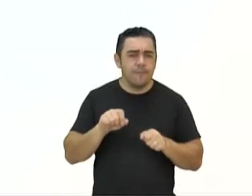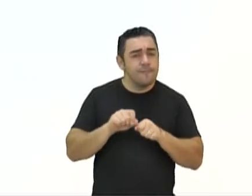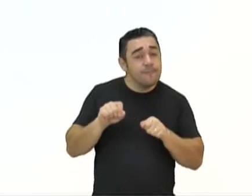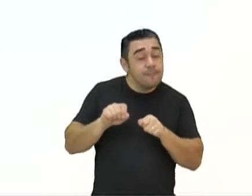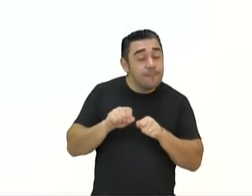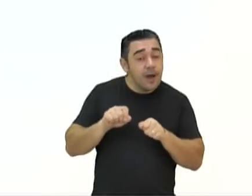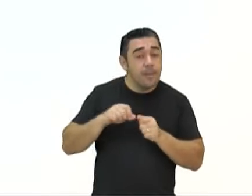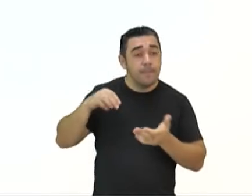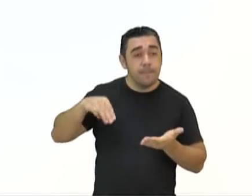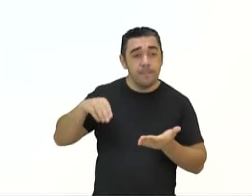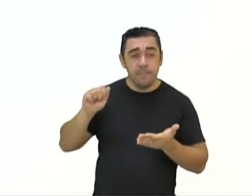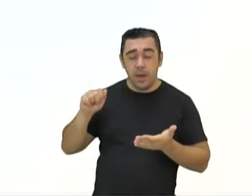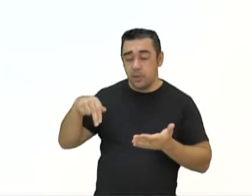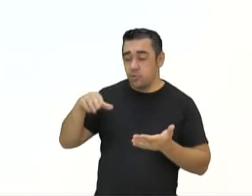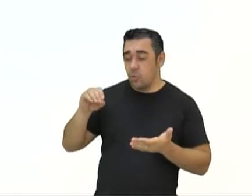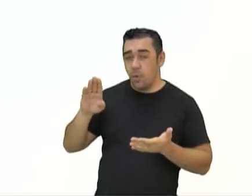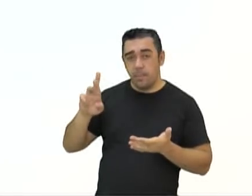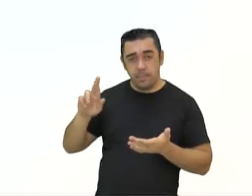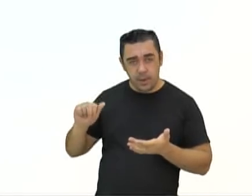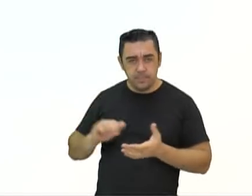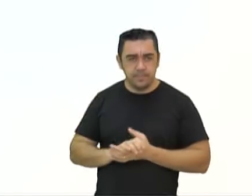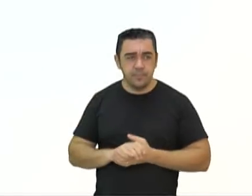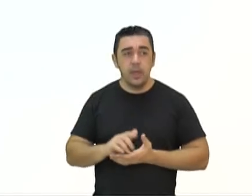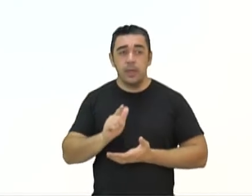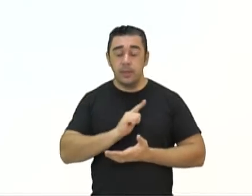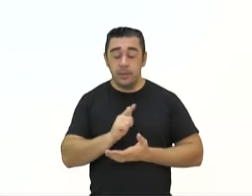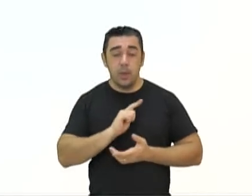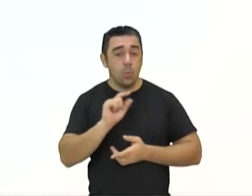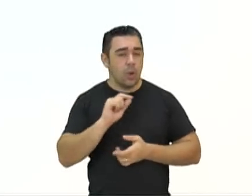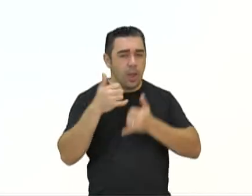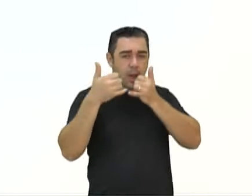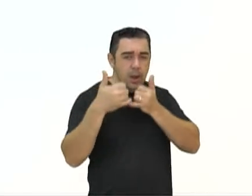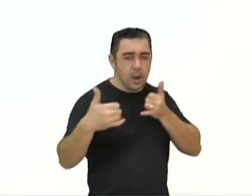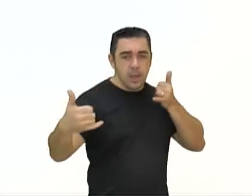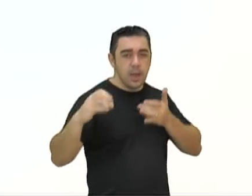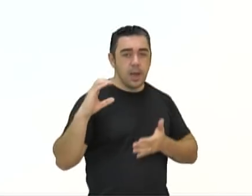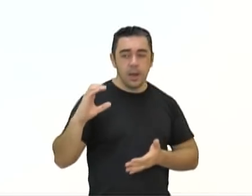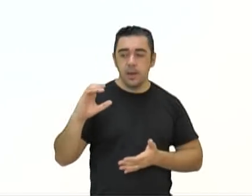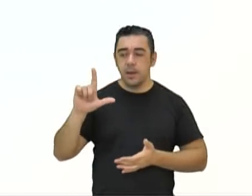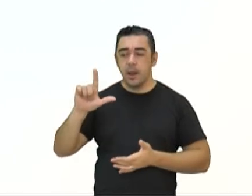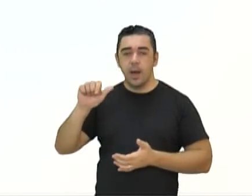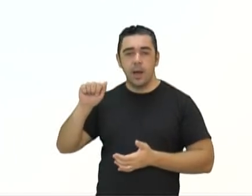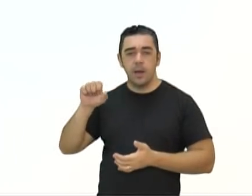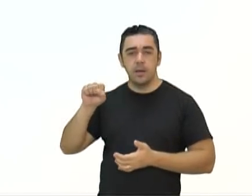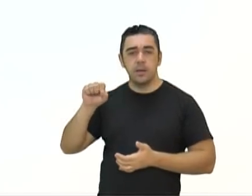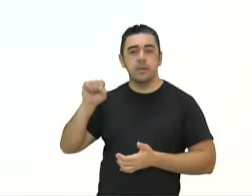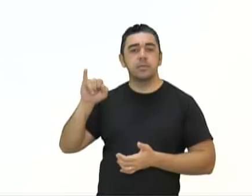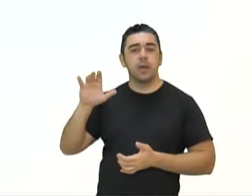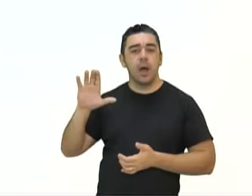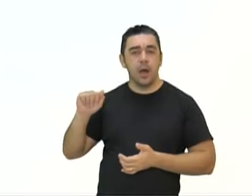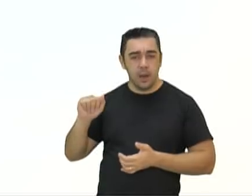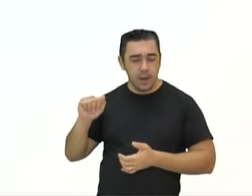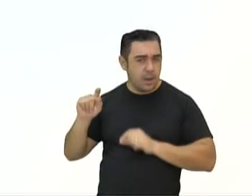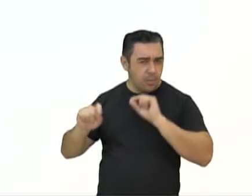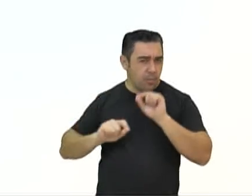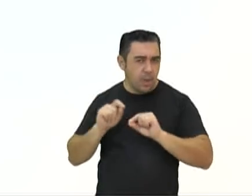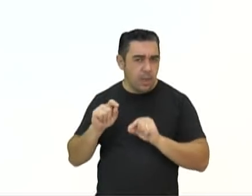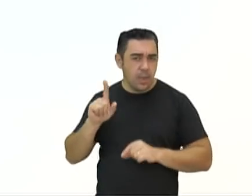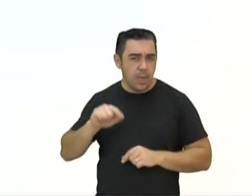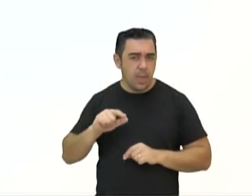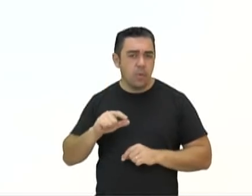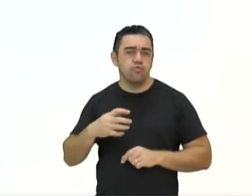Primeiro, nós temos a linha clássica, onde o estilo é mais importante. Normalmente,